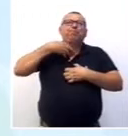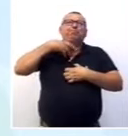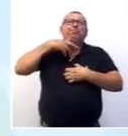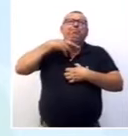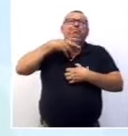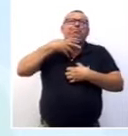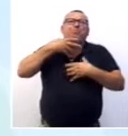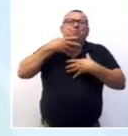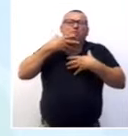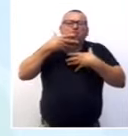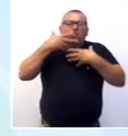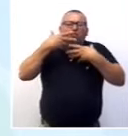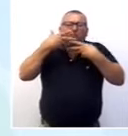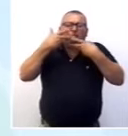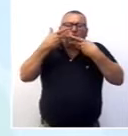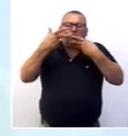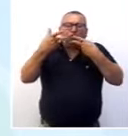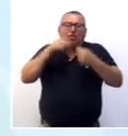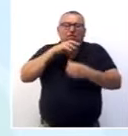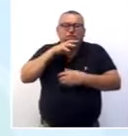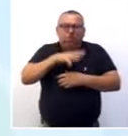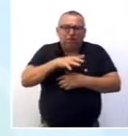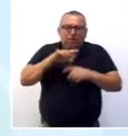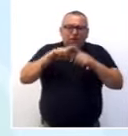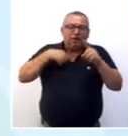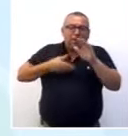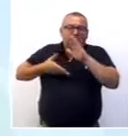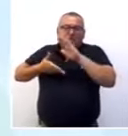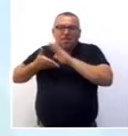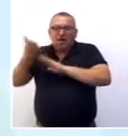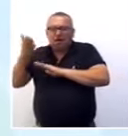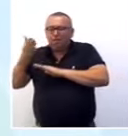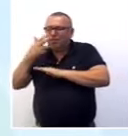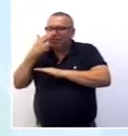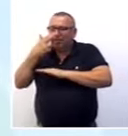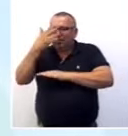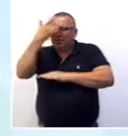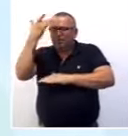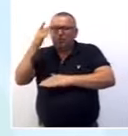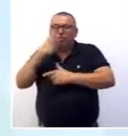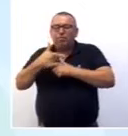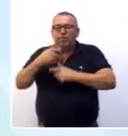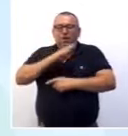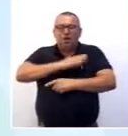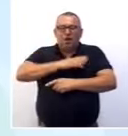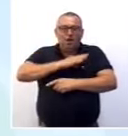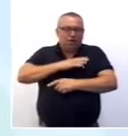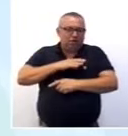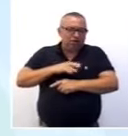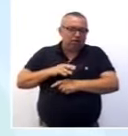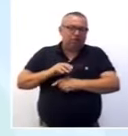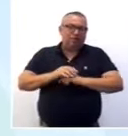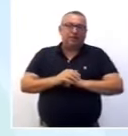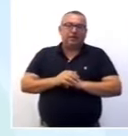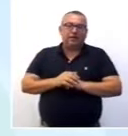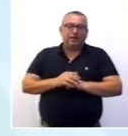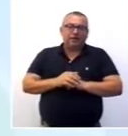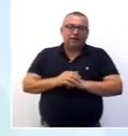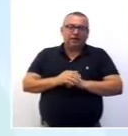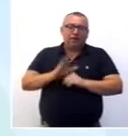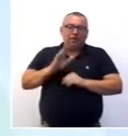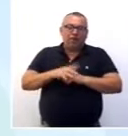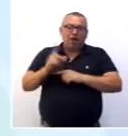ânsia análoga à ânsia, que se escapa da boca de um cardíaco. Pode passar. Já o